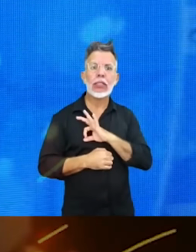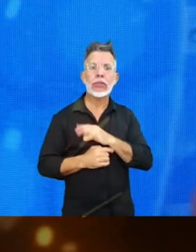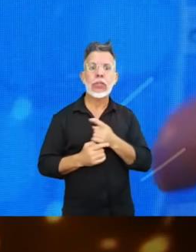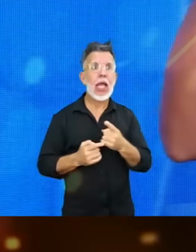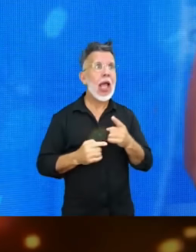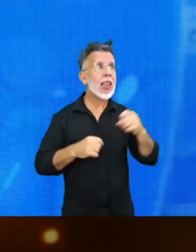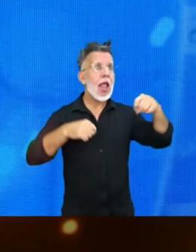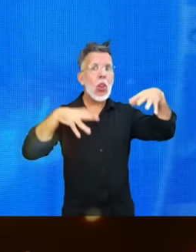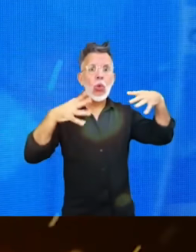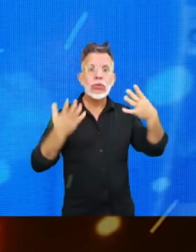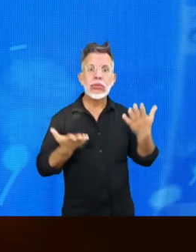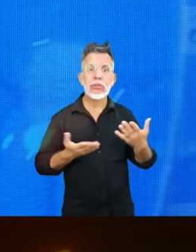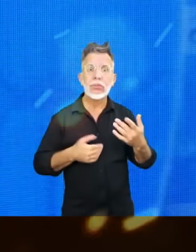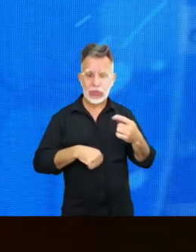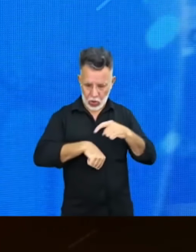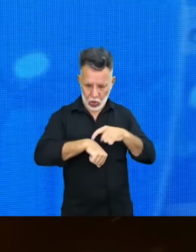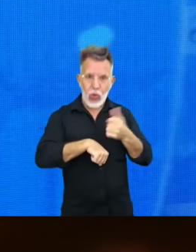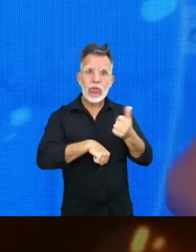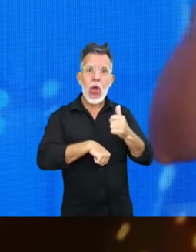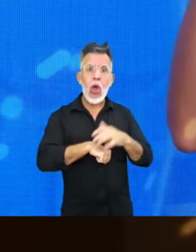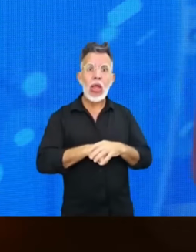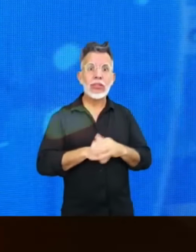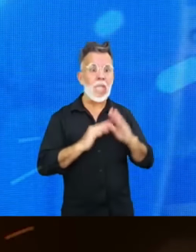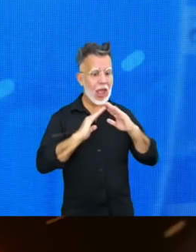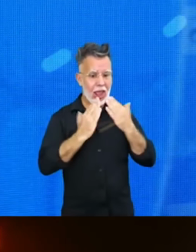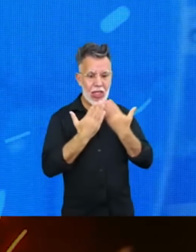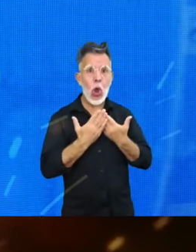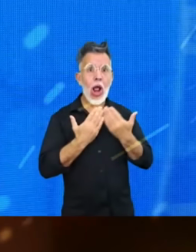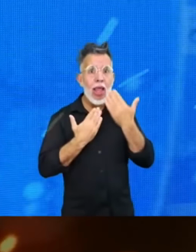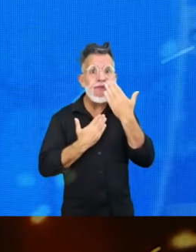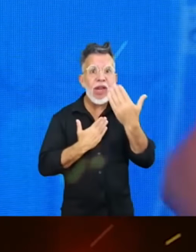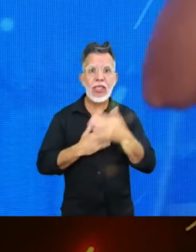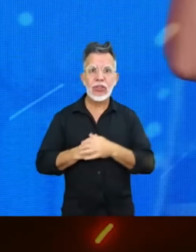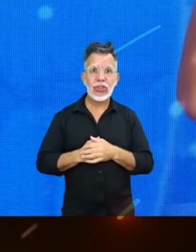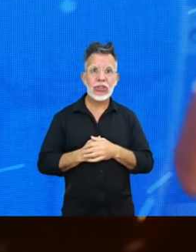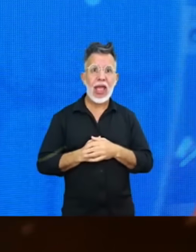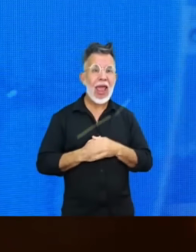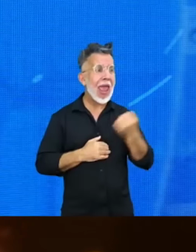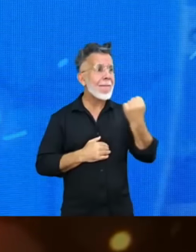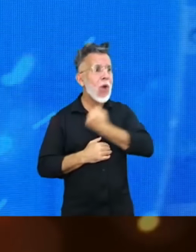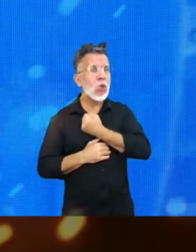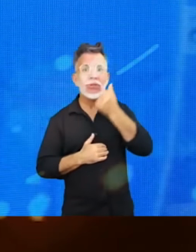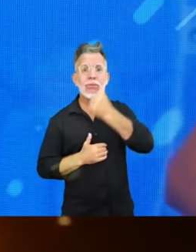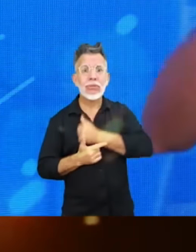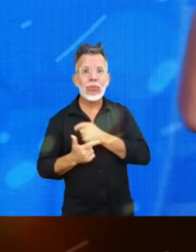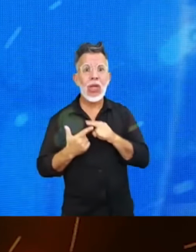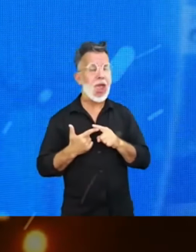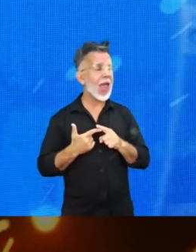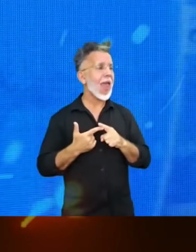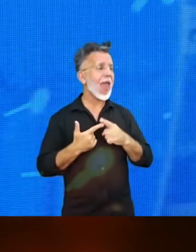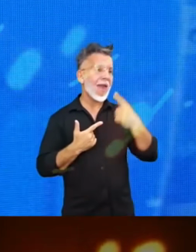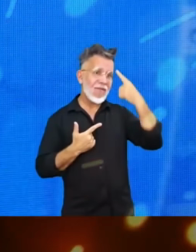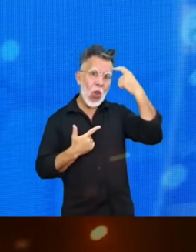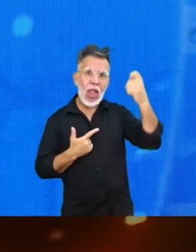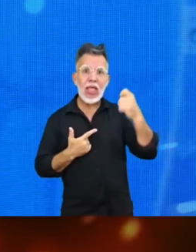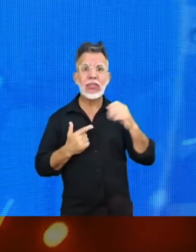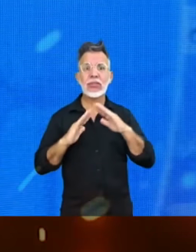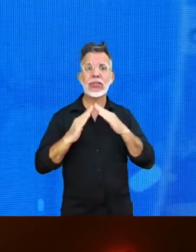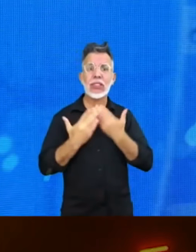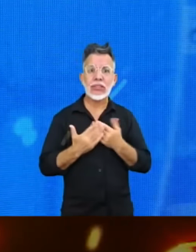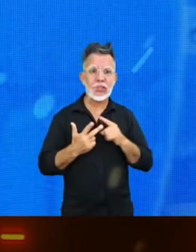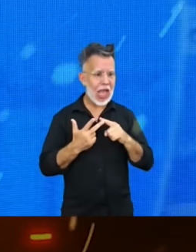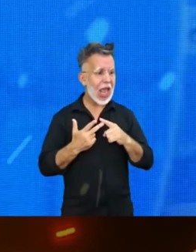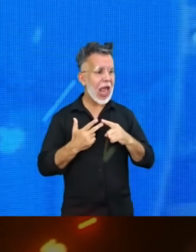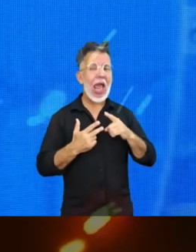a uma escola é feminicídio batendo o recorde é assédio batendo recorde é violência doméstica é estupro são oito